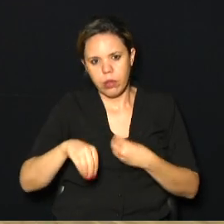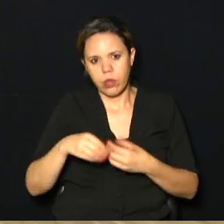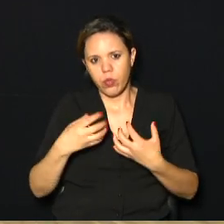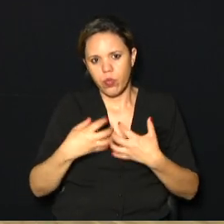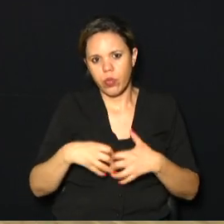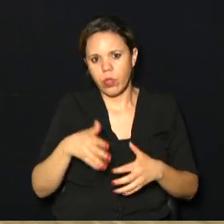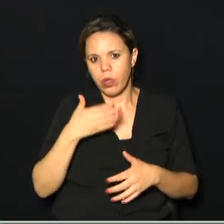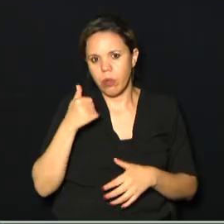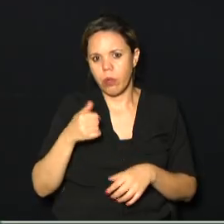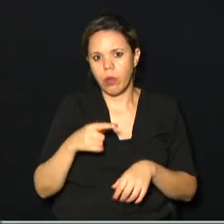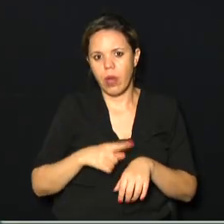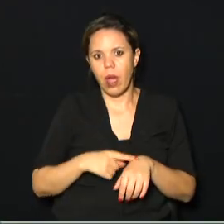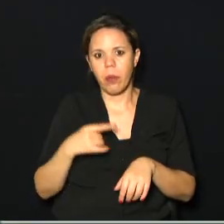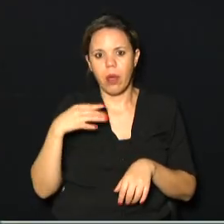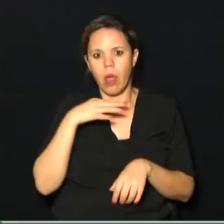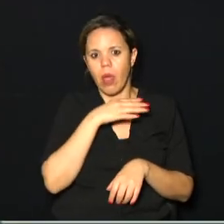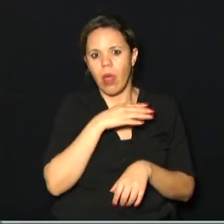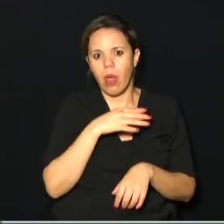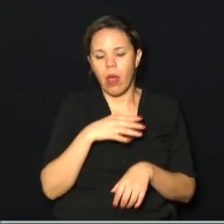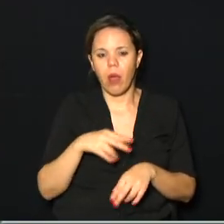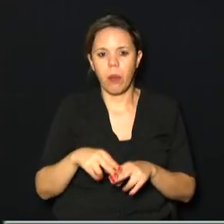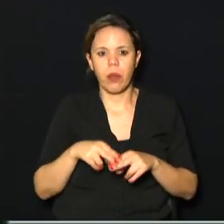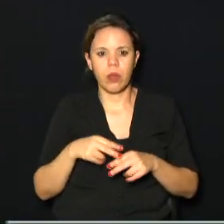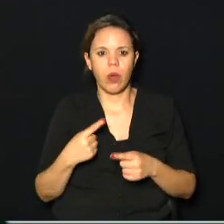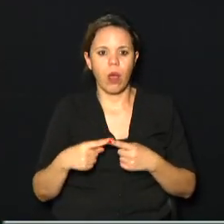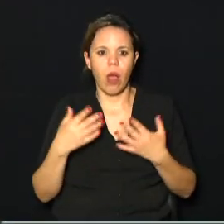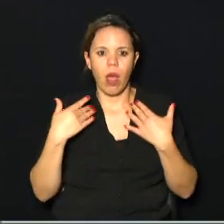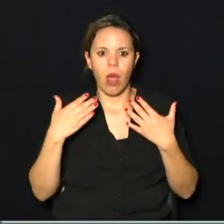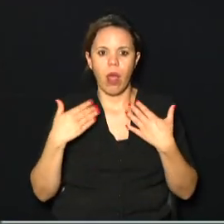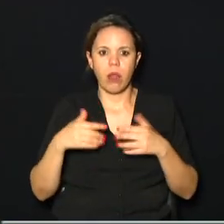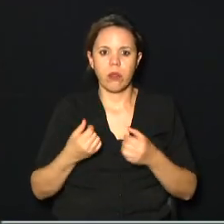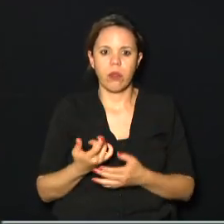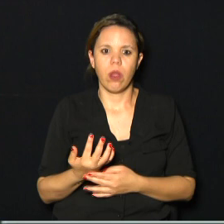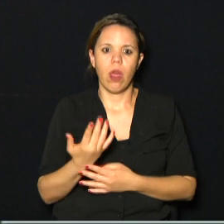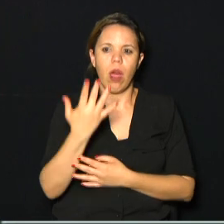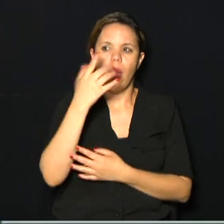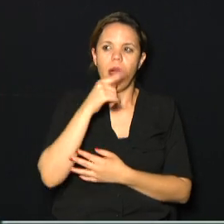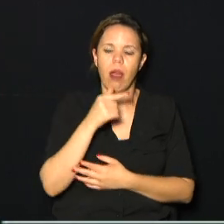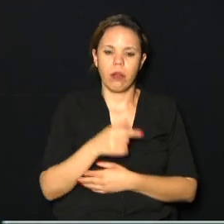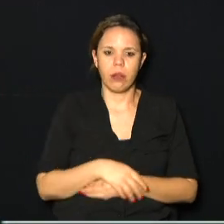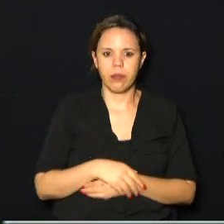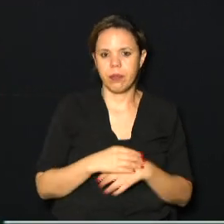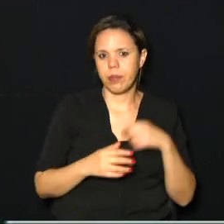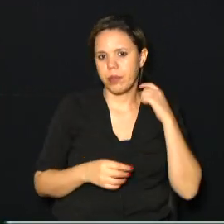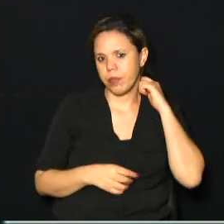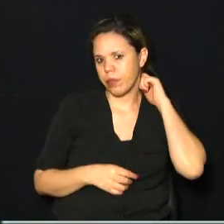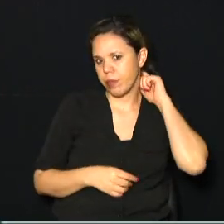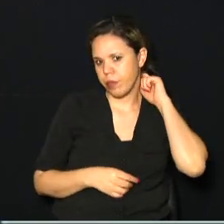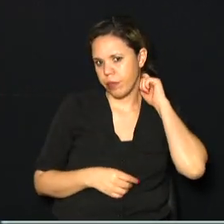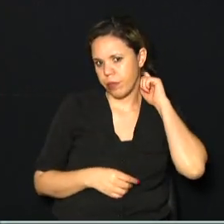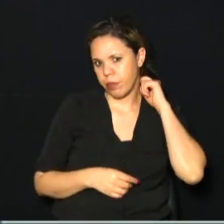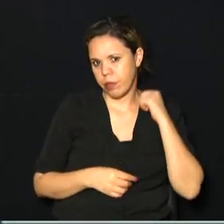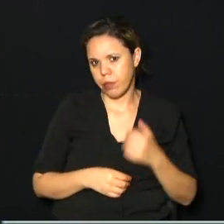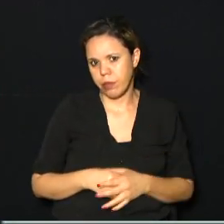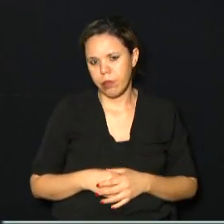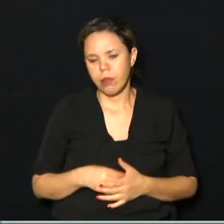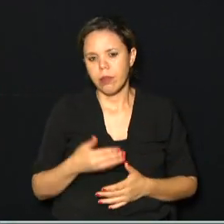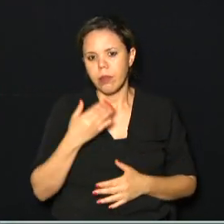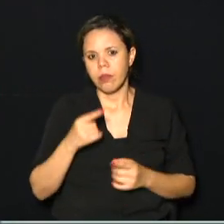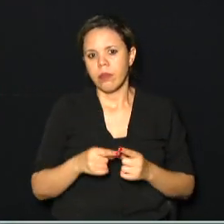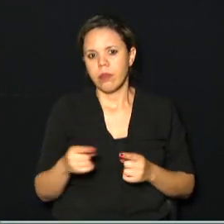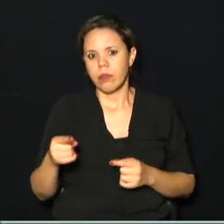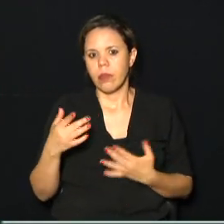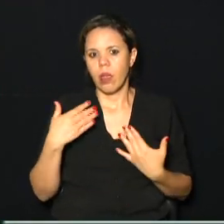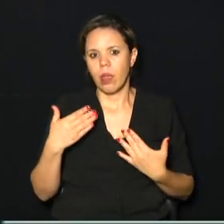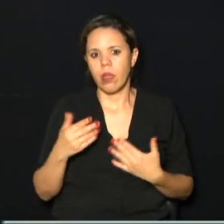Funciona melhor na época do calor em relação à umidade, porque o calor faz evaporar mais essa água, né? Uhum. Então, funciona melhor na época do